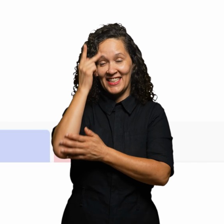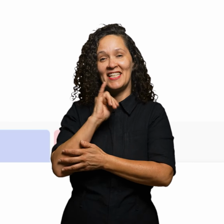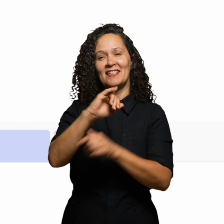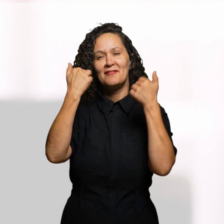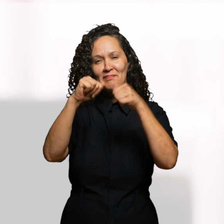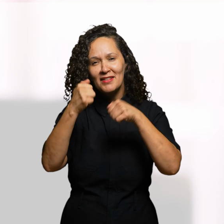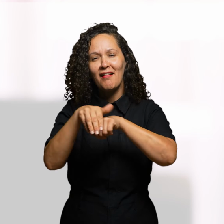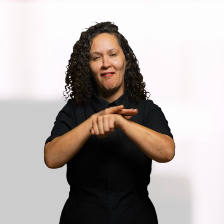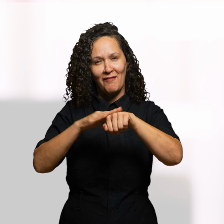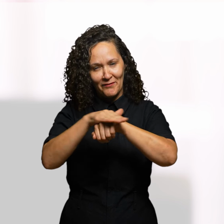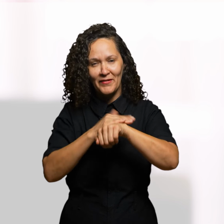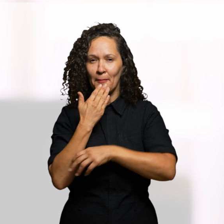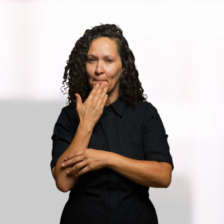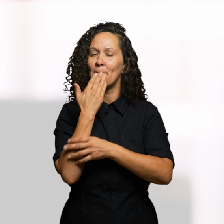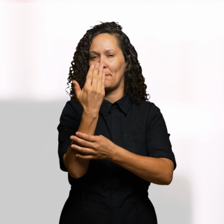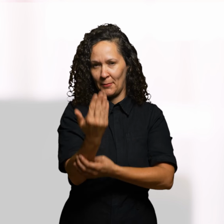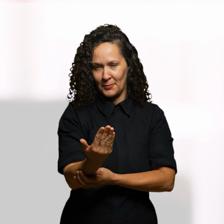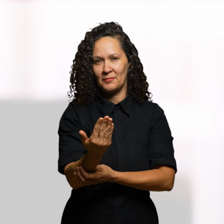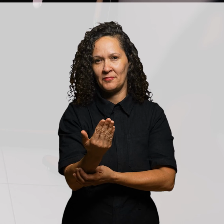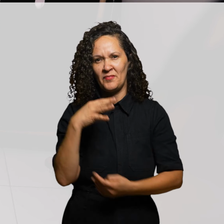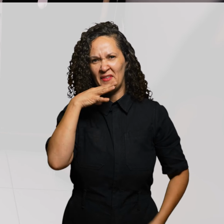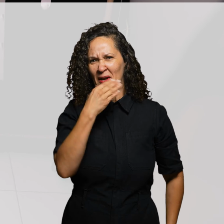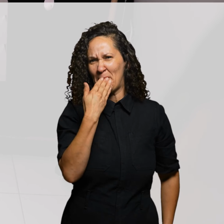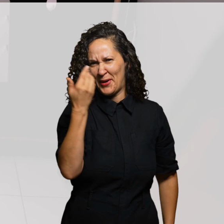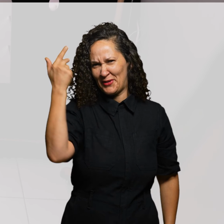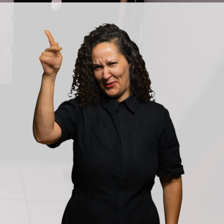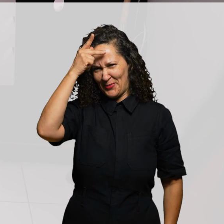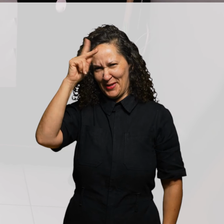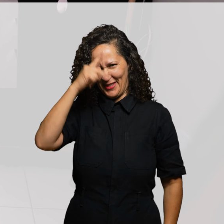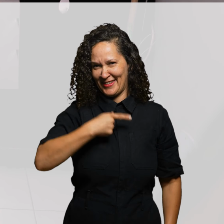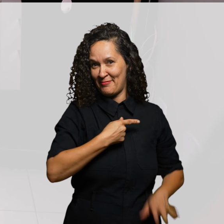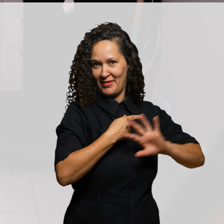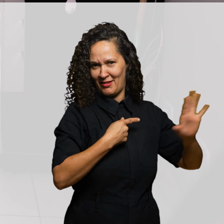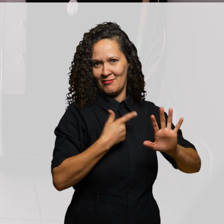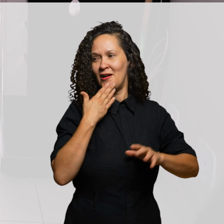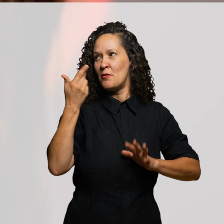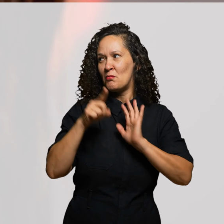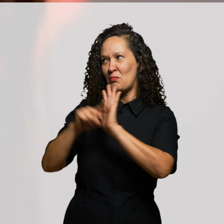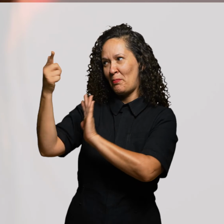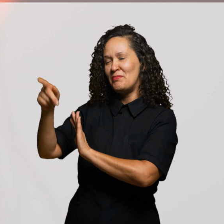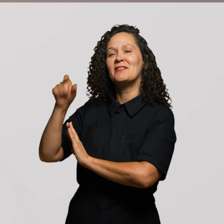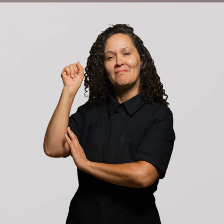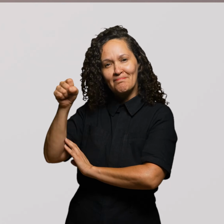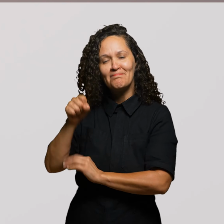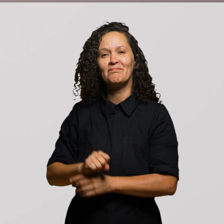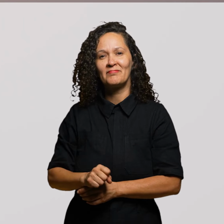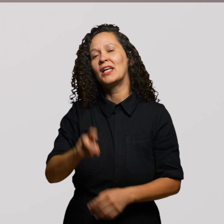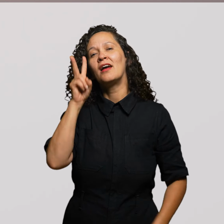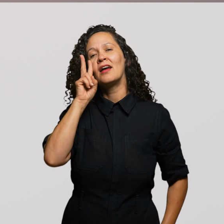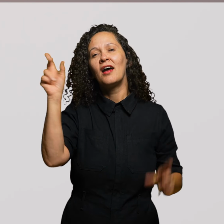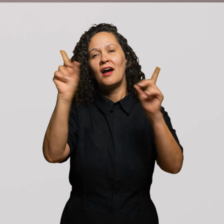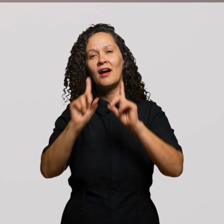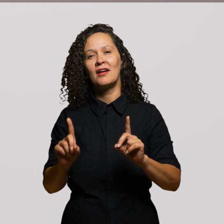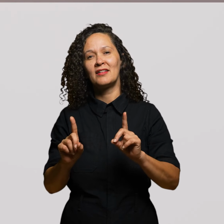for preciso eu falo, eu peço, eu acho que eu peço mais pelos outros do que por mim. As pessoas lembrem que antes da